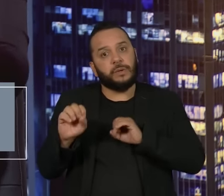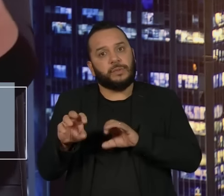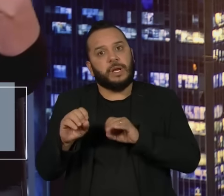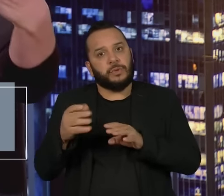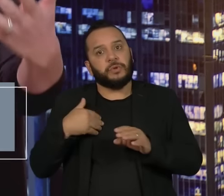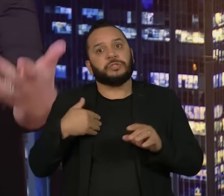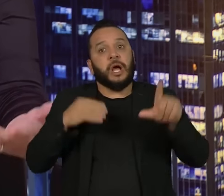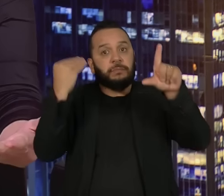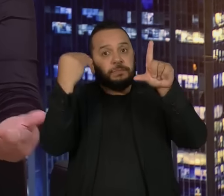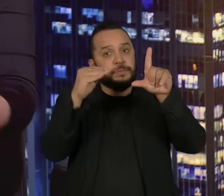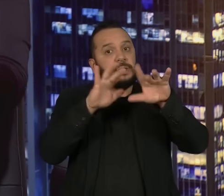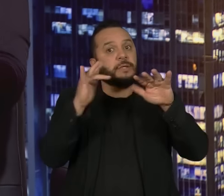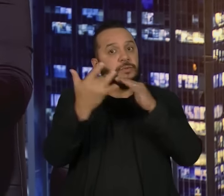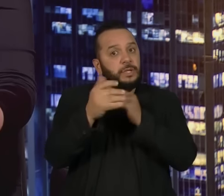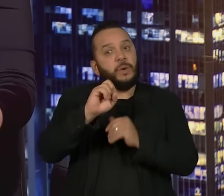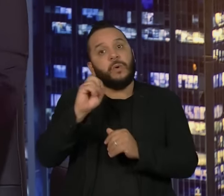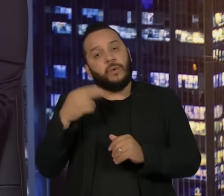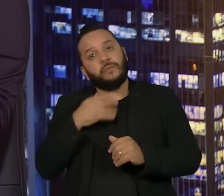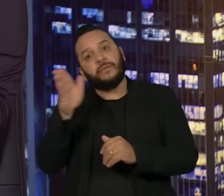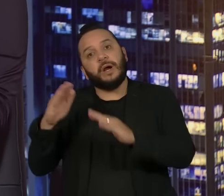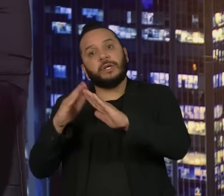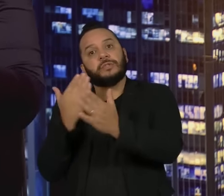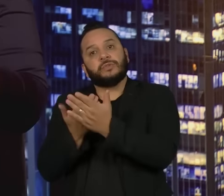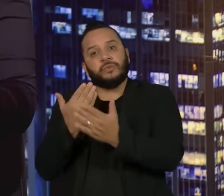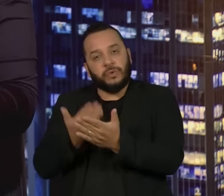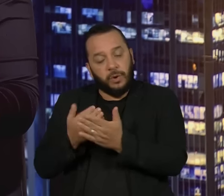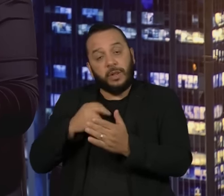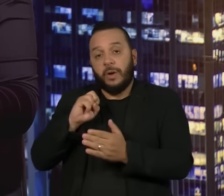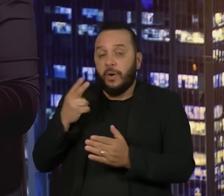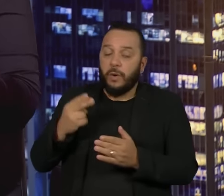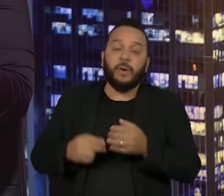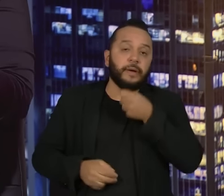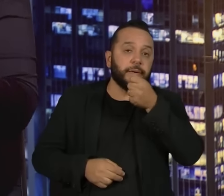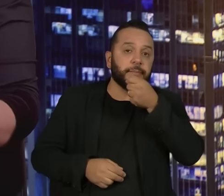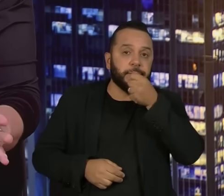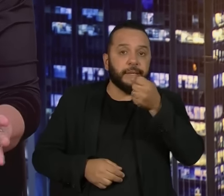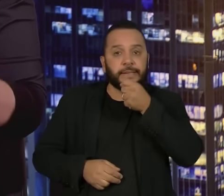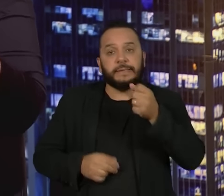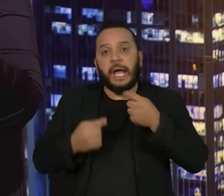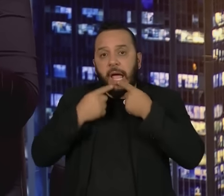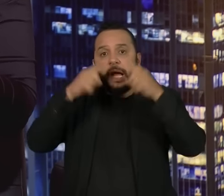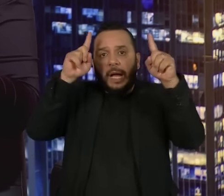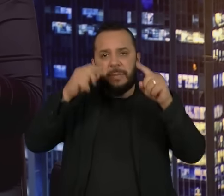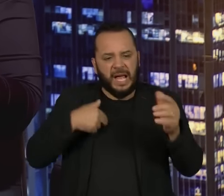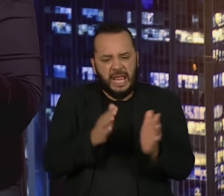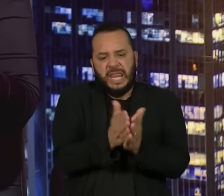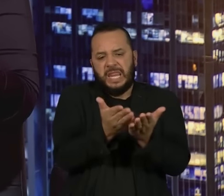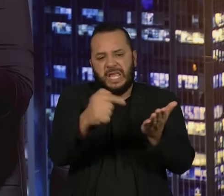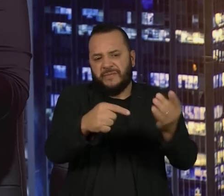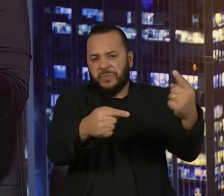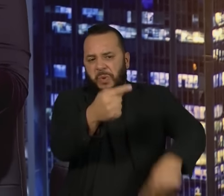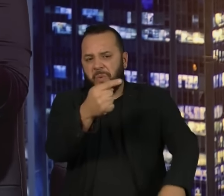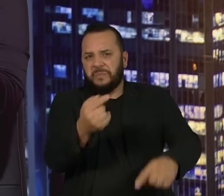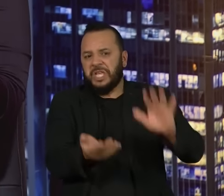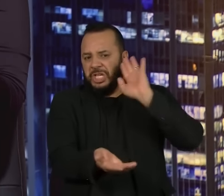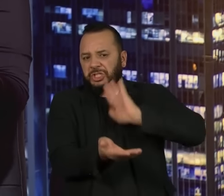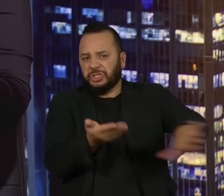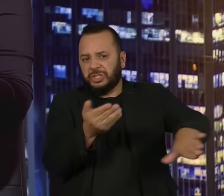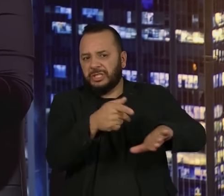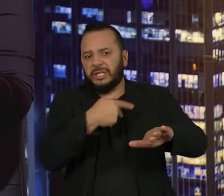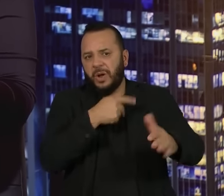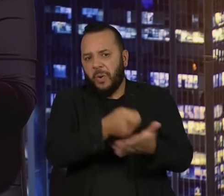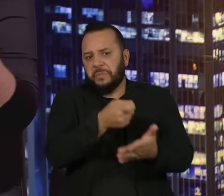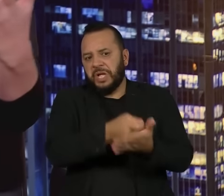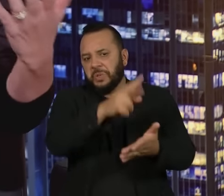ou à diretoria de uma escola ou à imprensa dizer que um certo livro não deve ser lido. Clama pela sua retirada da lista de